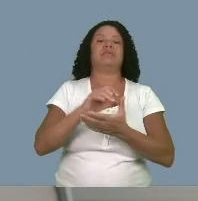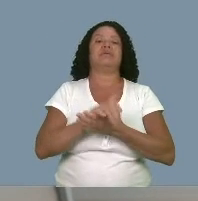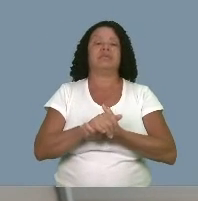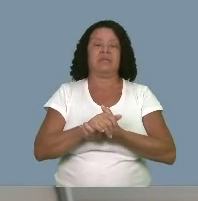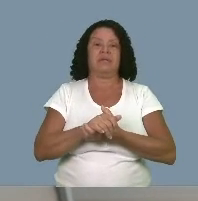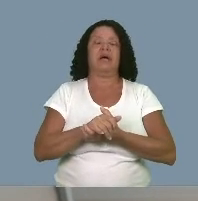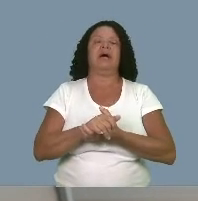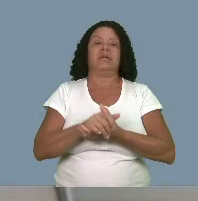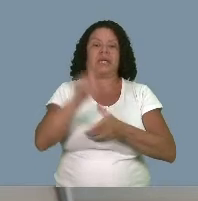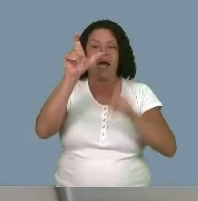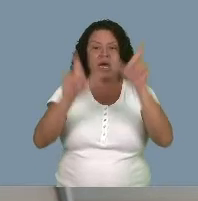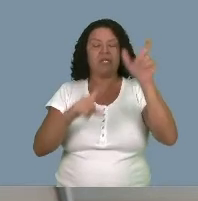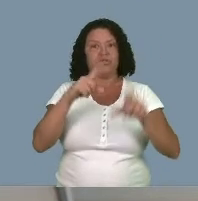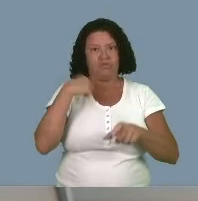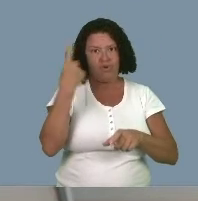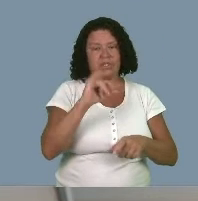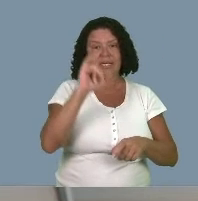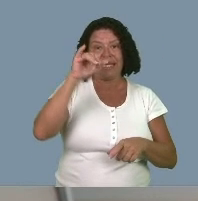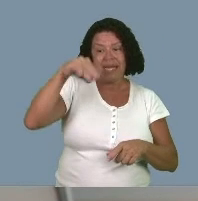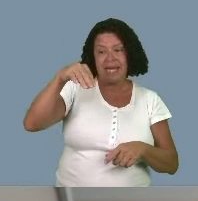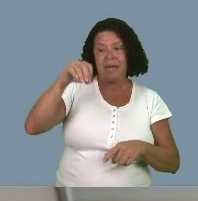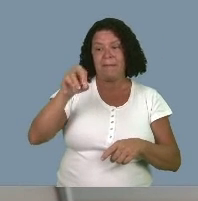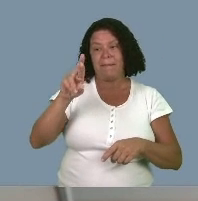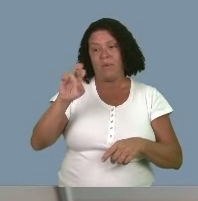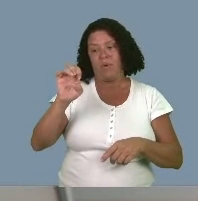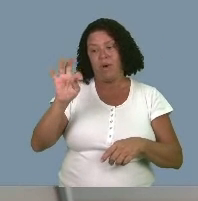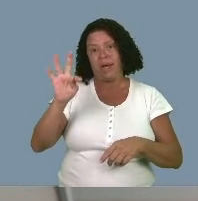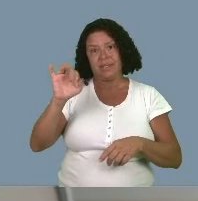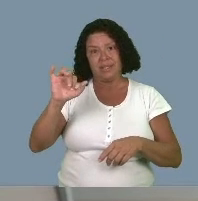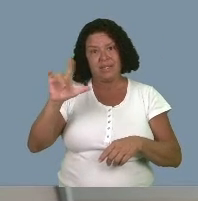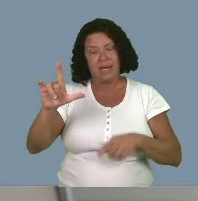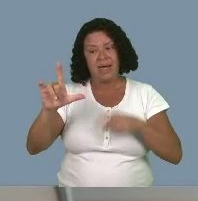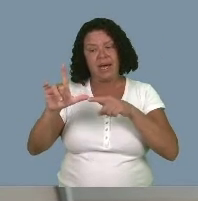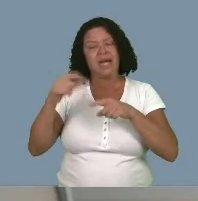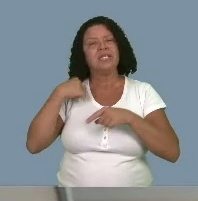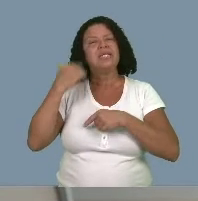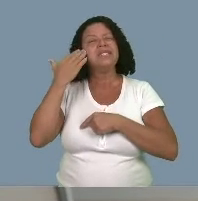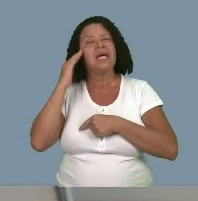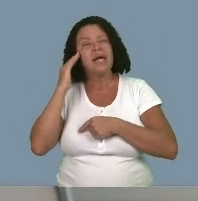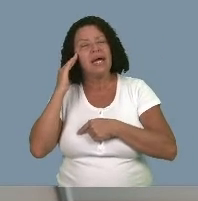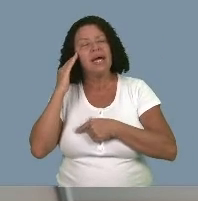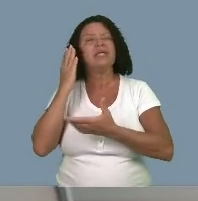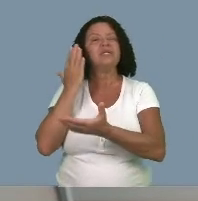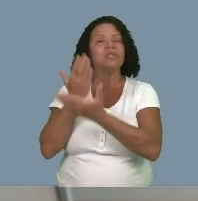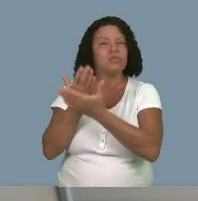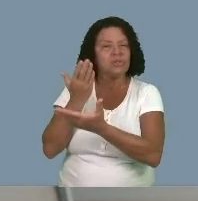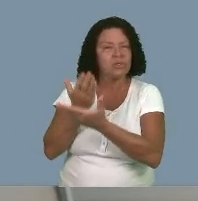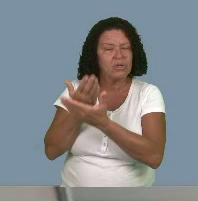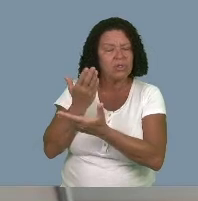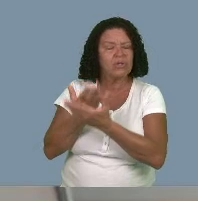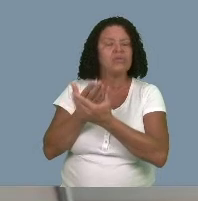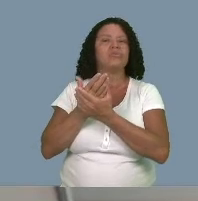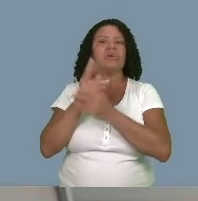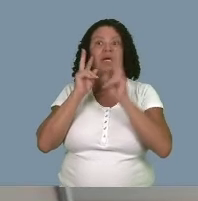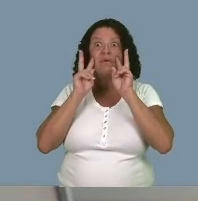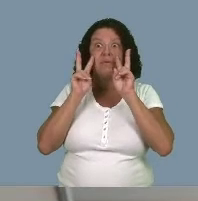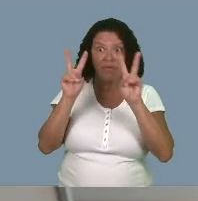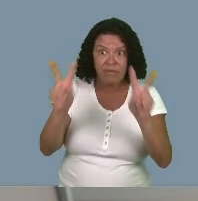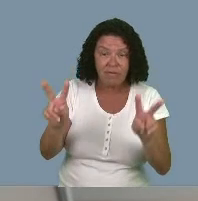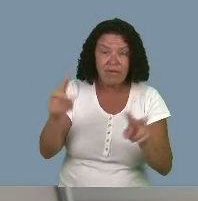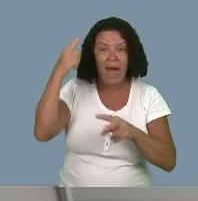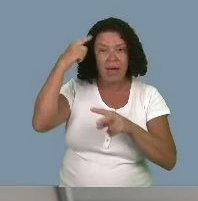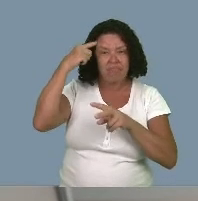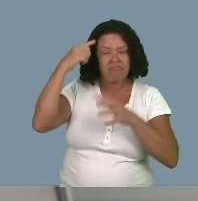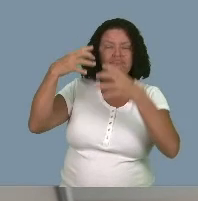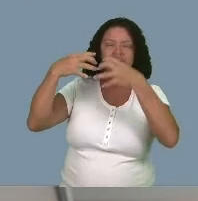seres imortais que somos, né, porque passamos a compreender, passamos a estudar, passamos a observar e raciocinar